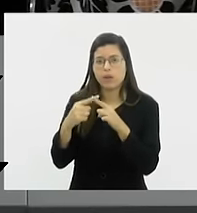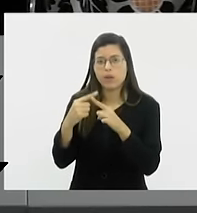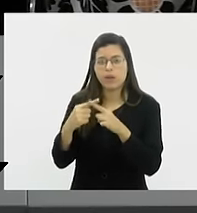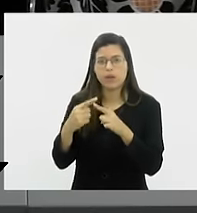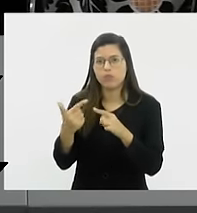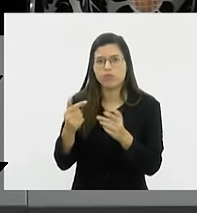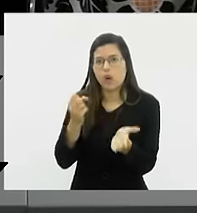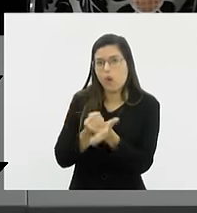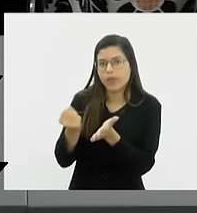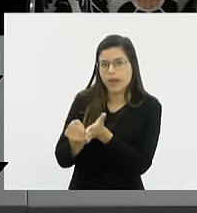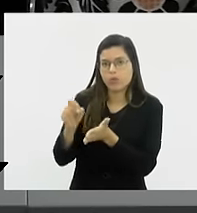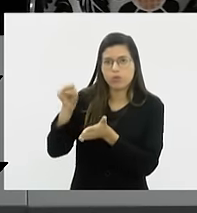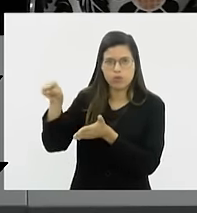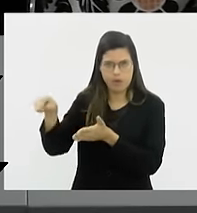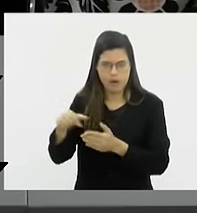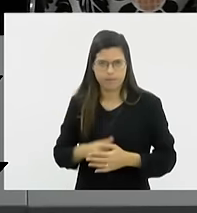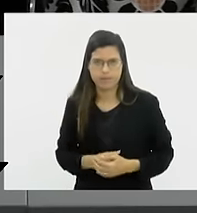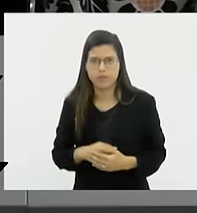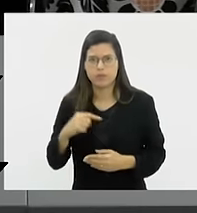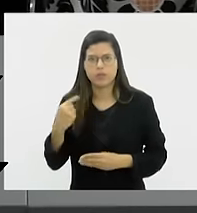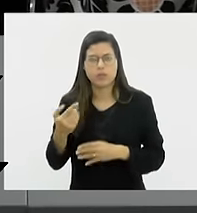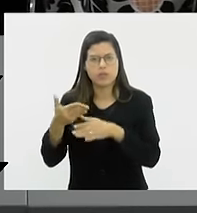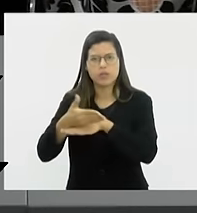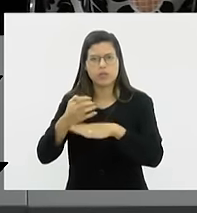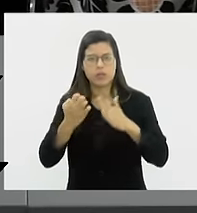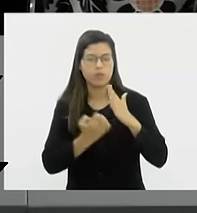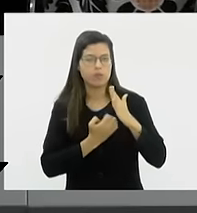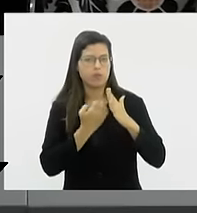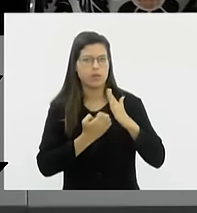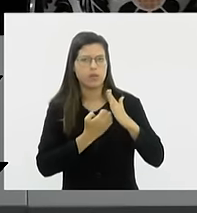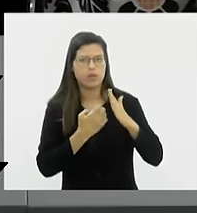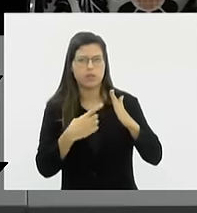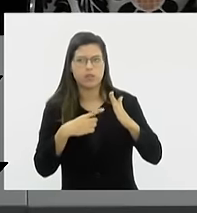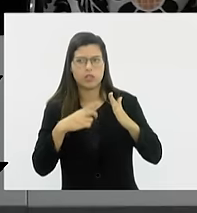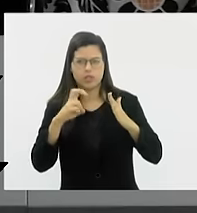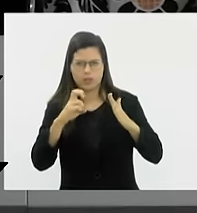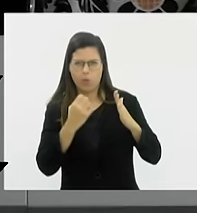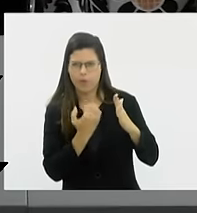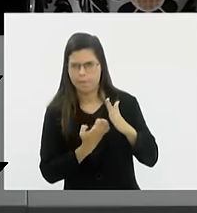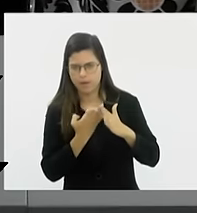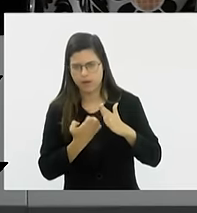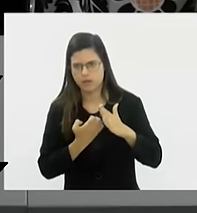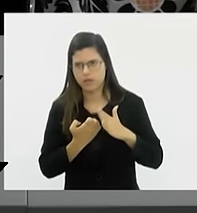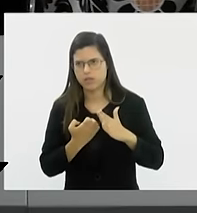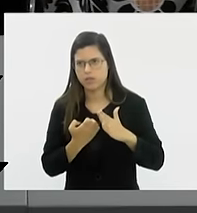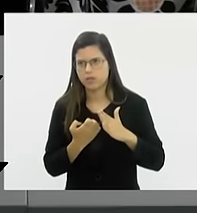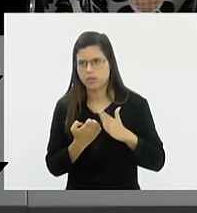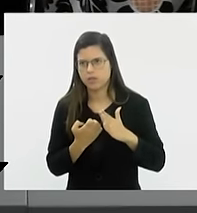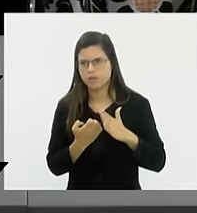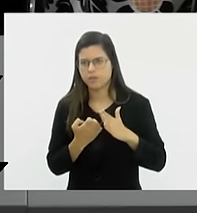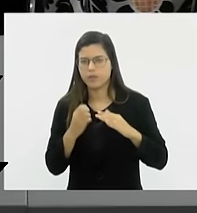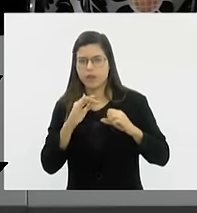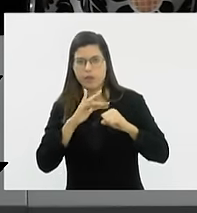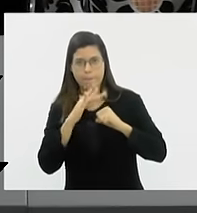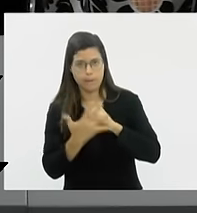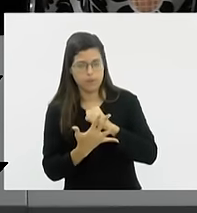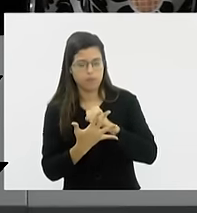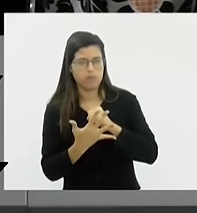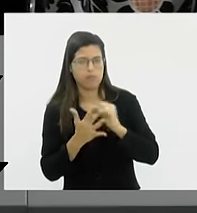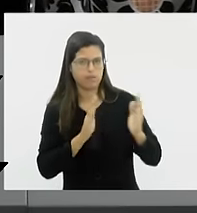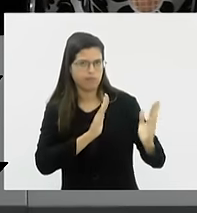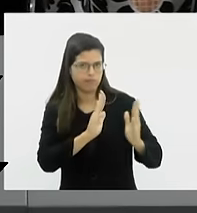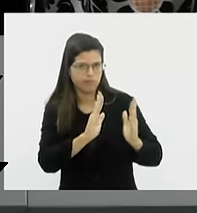chegamos, a empresa eram 5 empresas, na pandemia